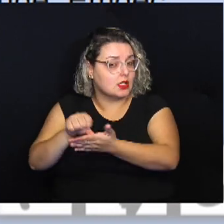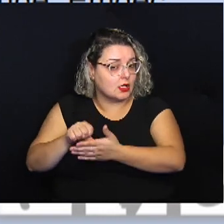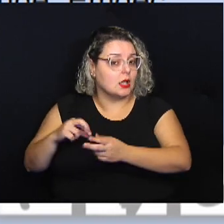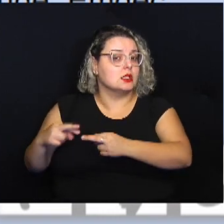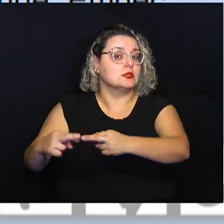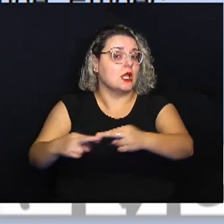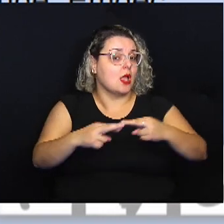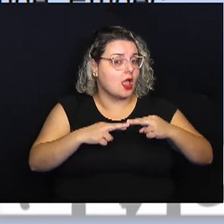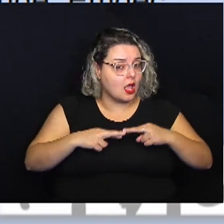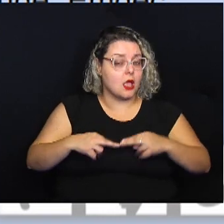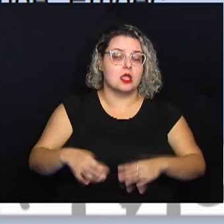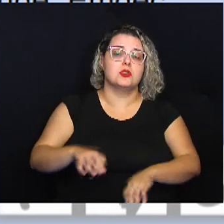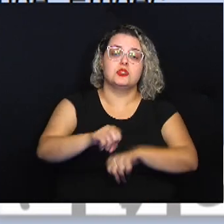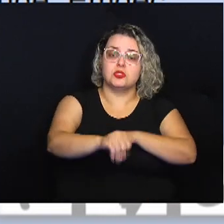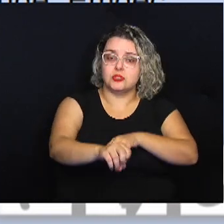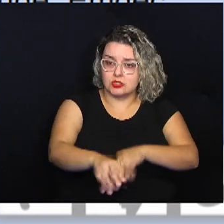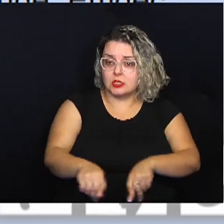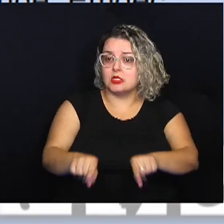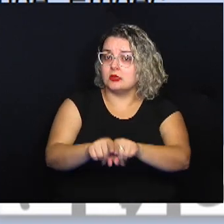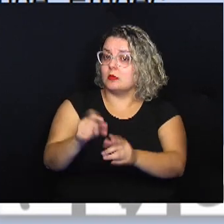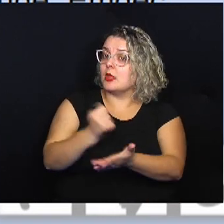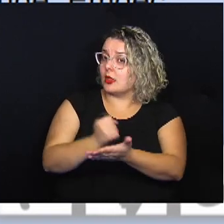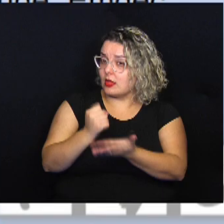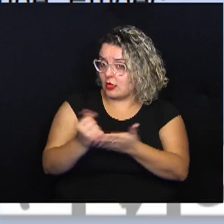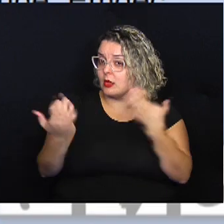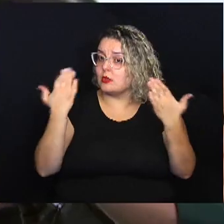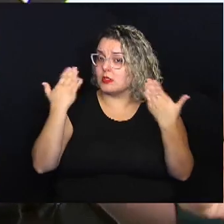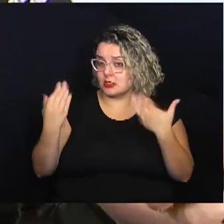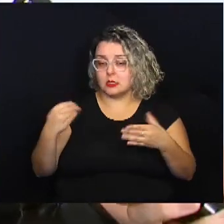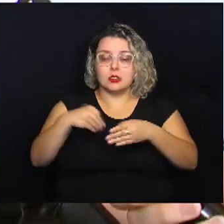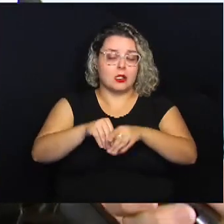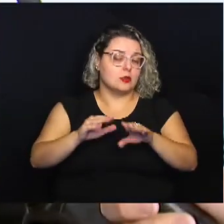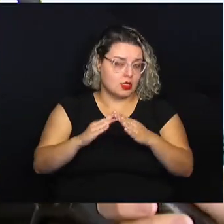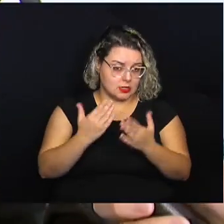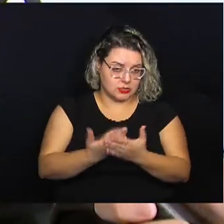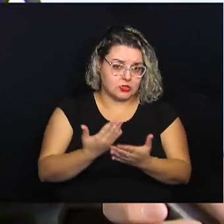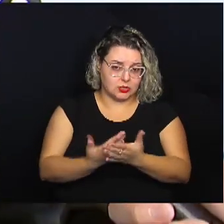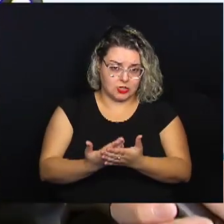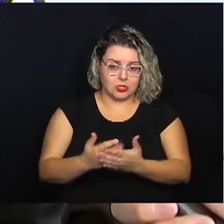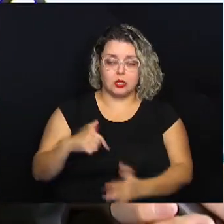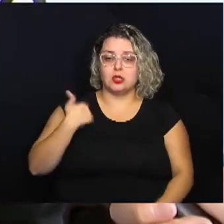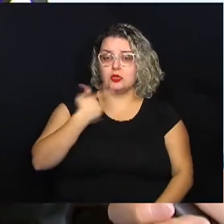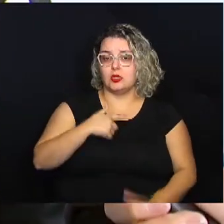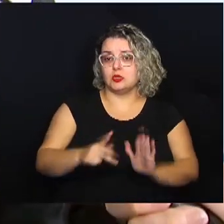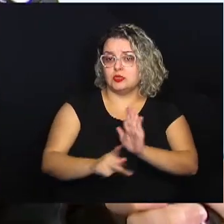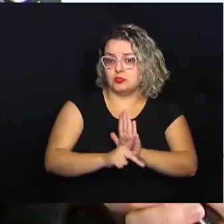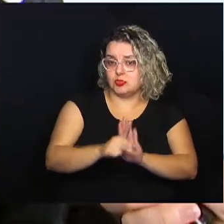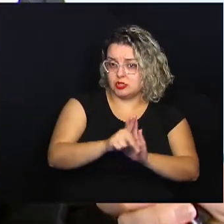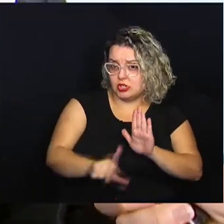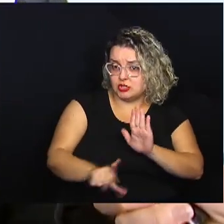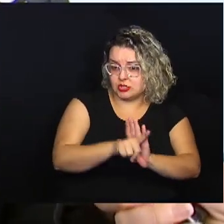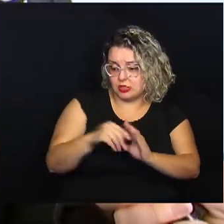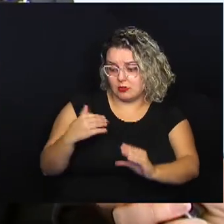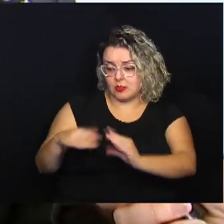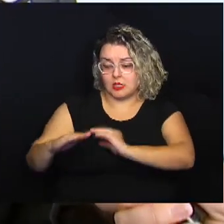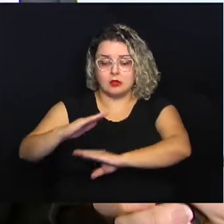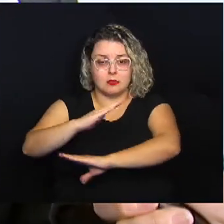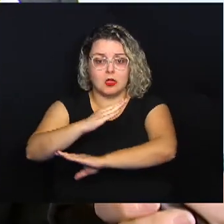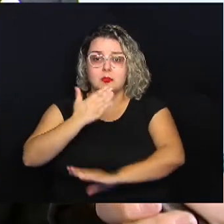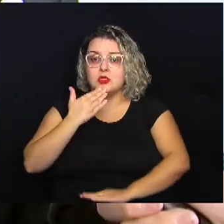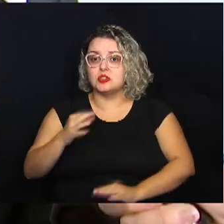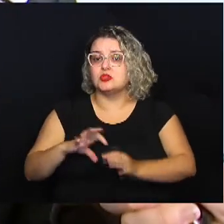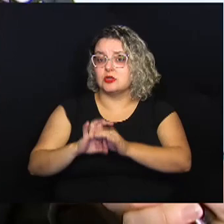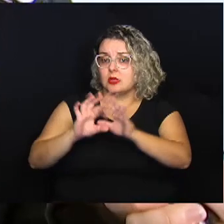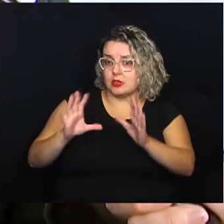além da contratação de psicólogos nas escolas. Nós vamos mandar um projeto de lei para a Câmara pedindo autorização para